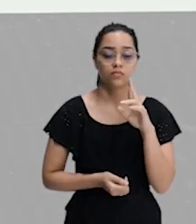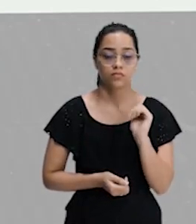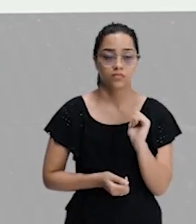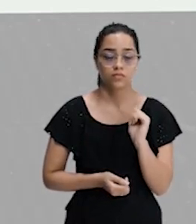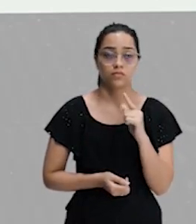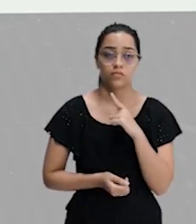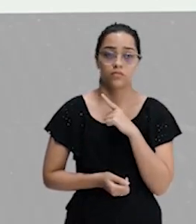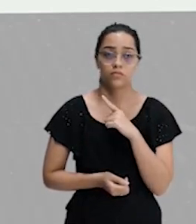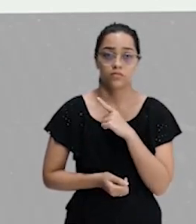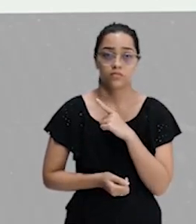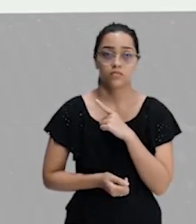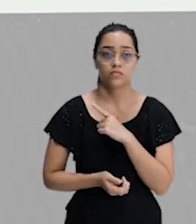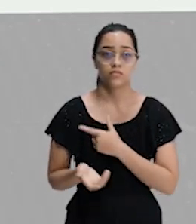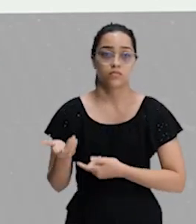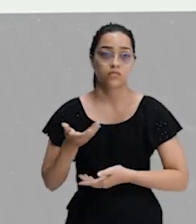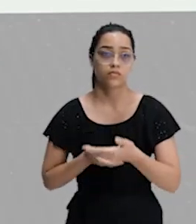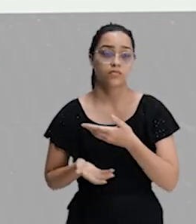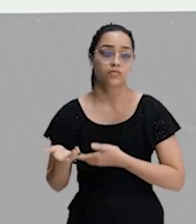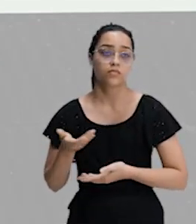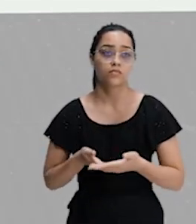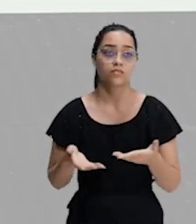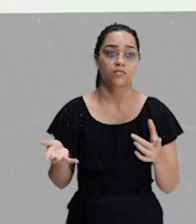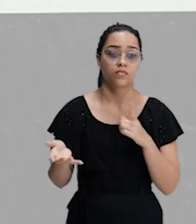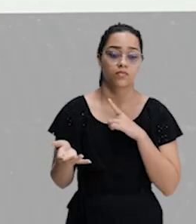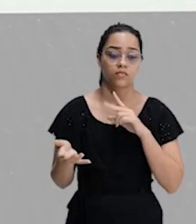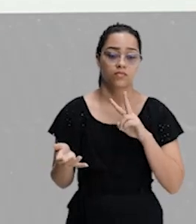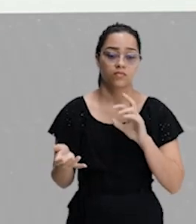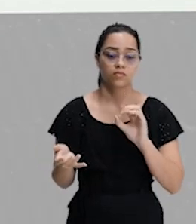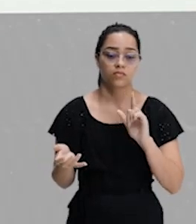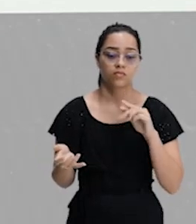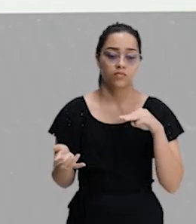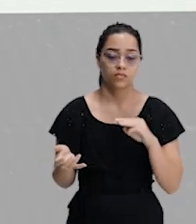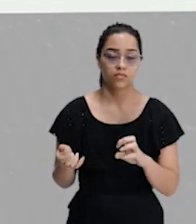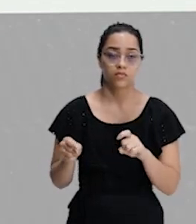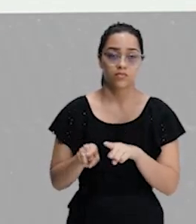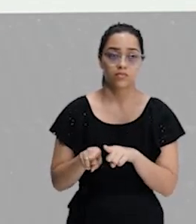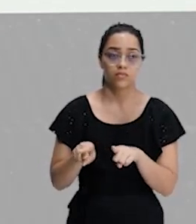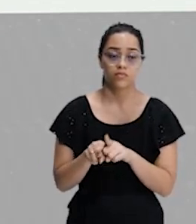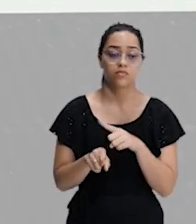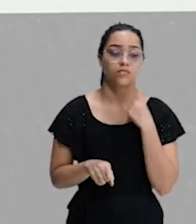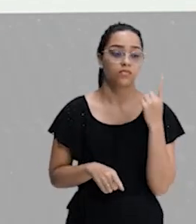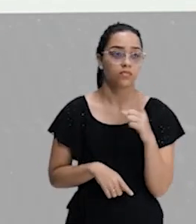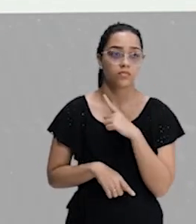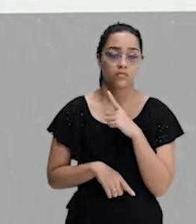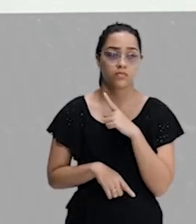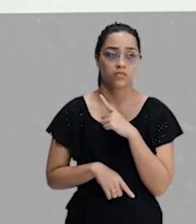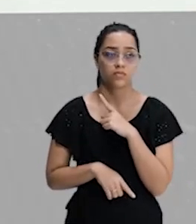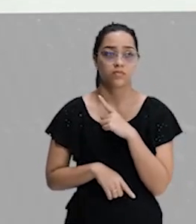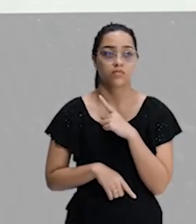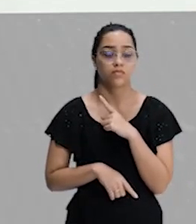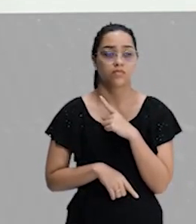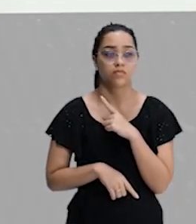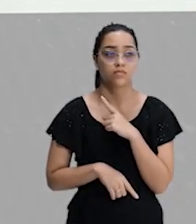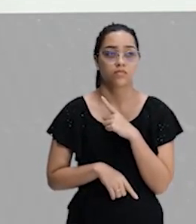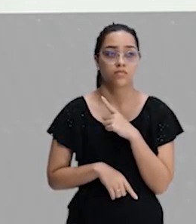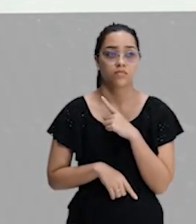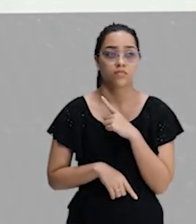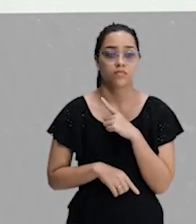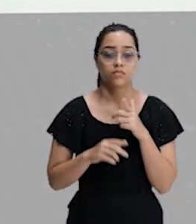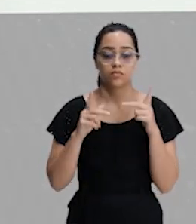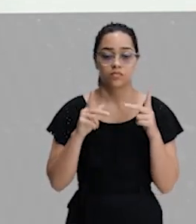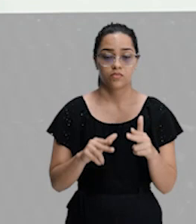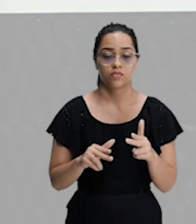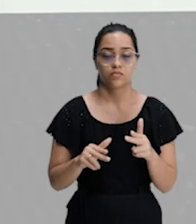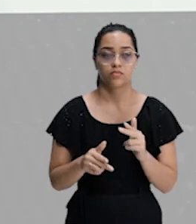a fórmula que envolve volume e altura, nós temos volume vai